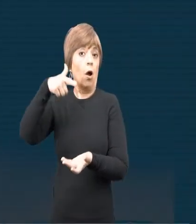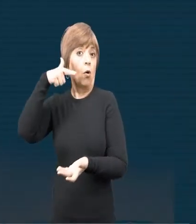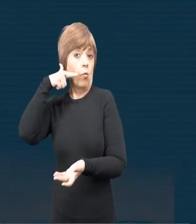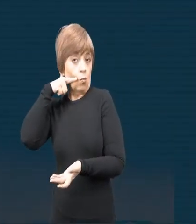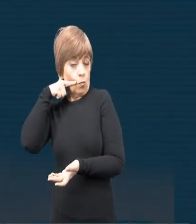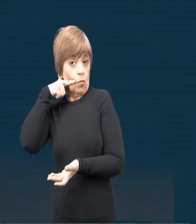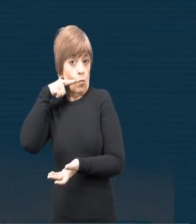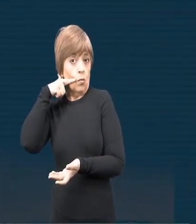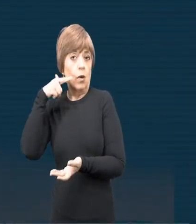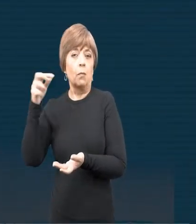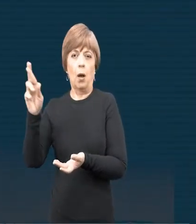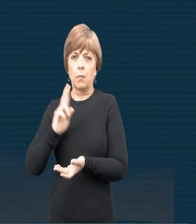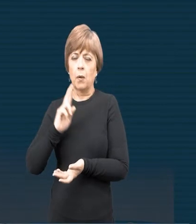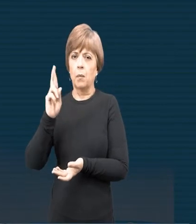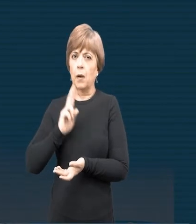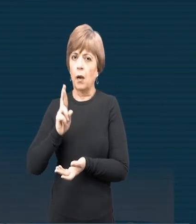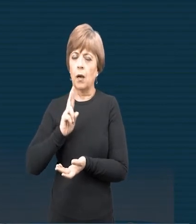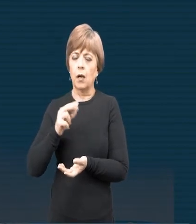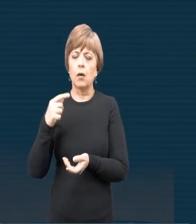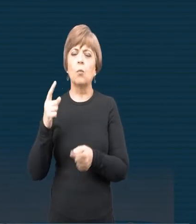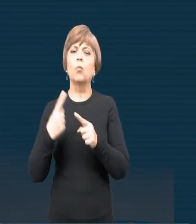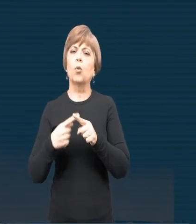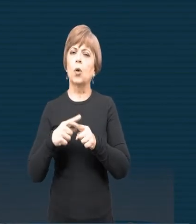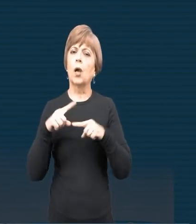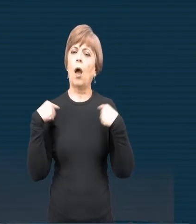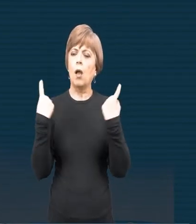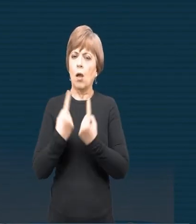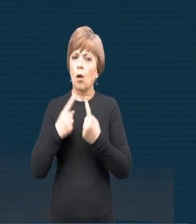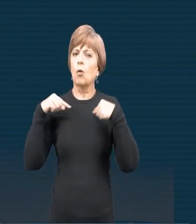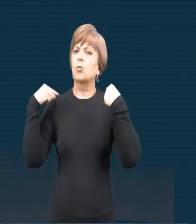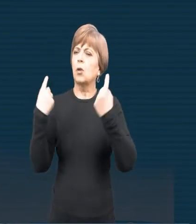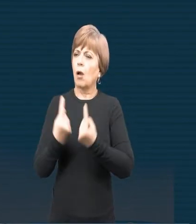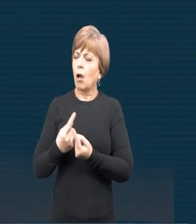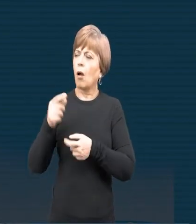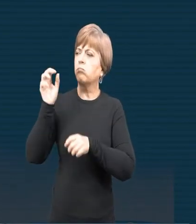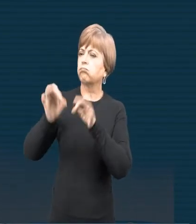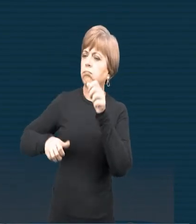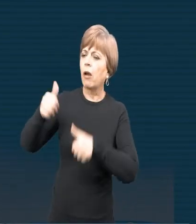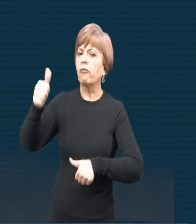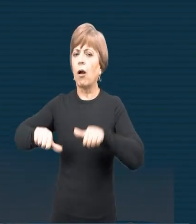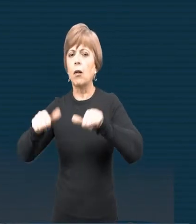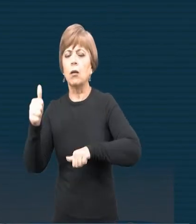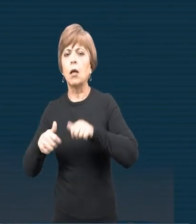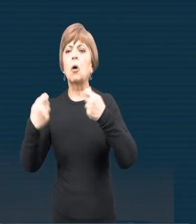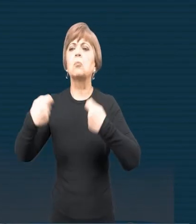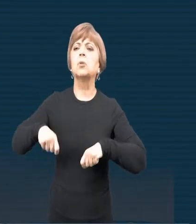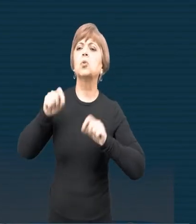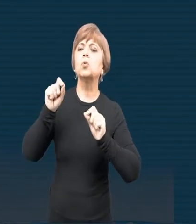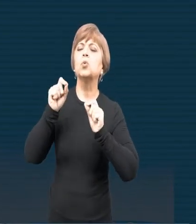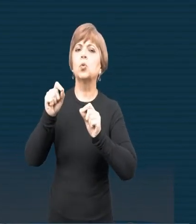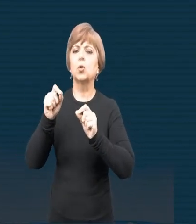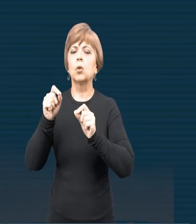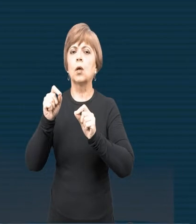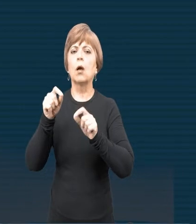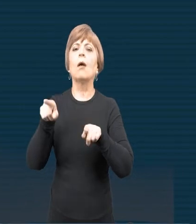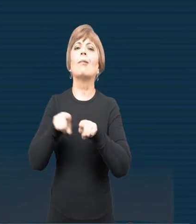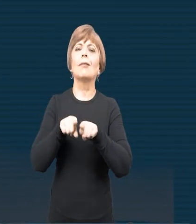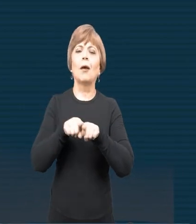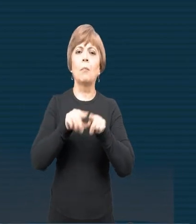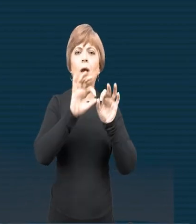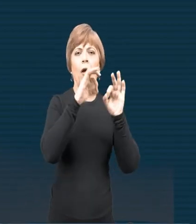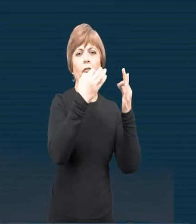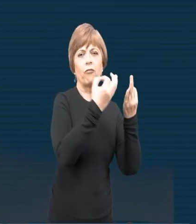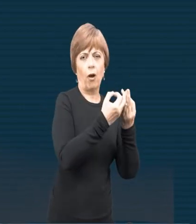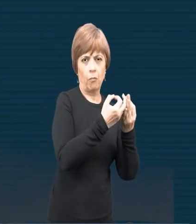de uma série de vistorias, de reuniões, e também por conta do recebimento de várias